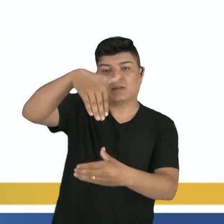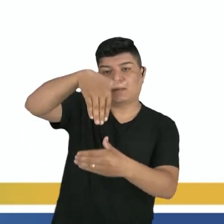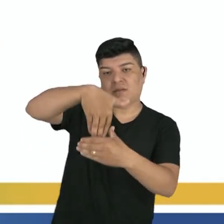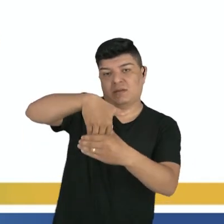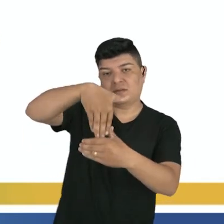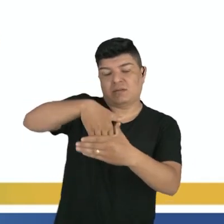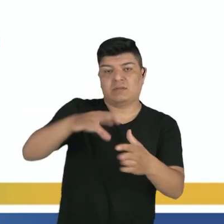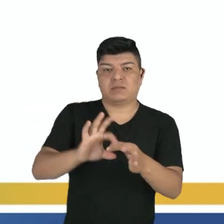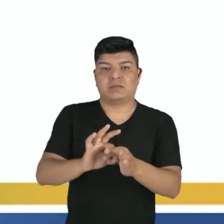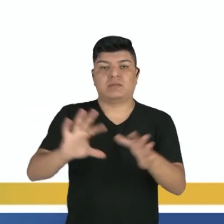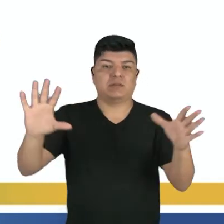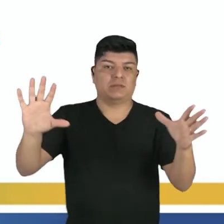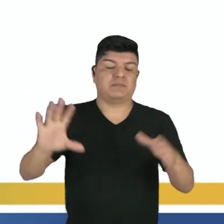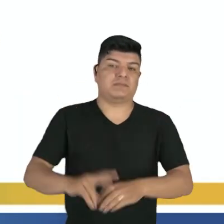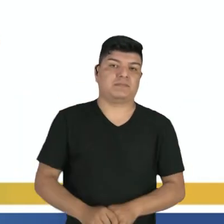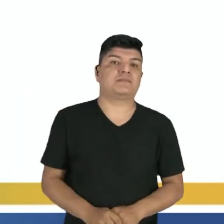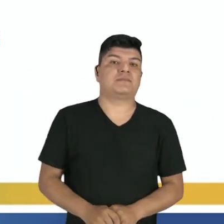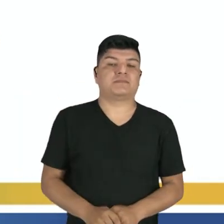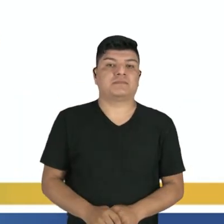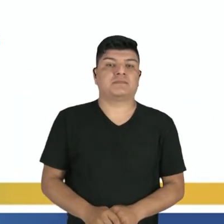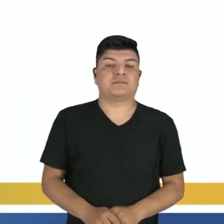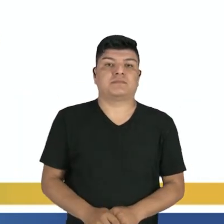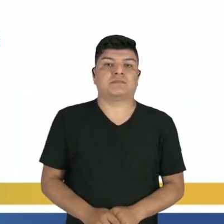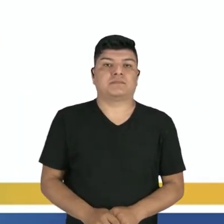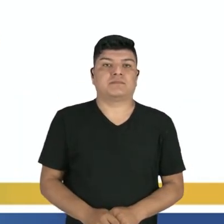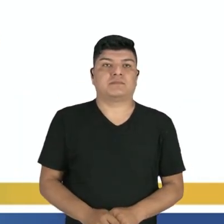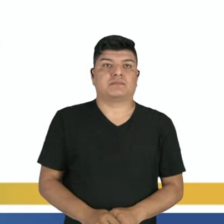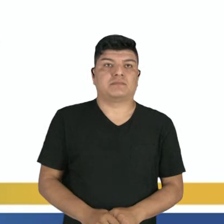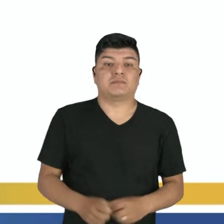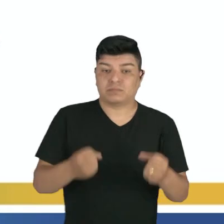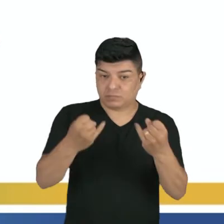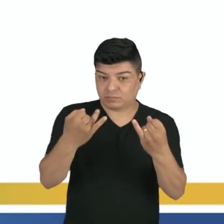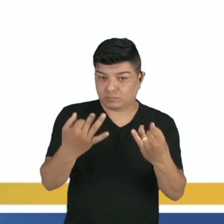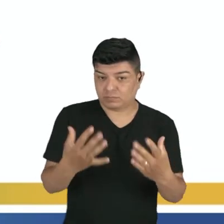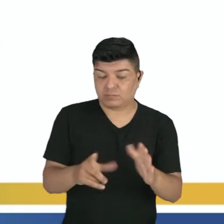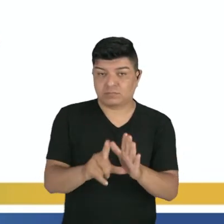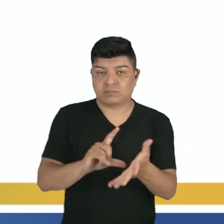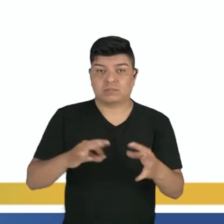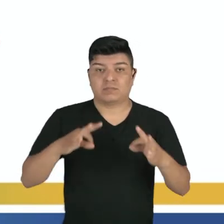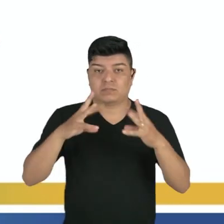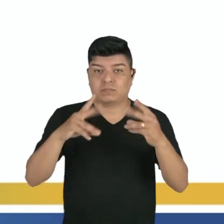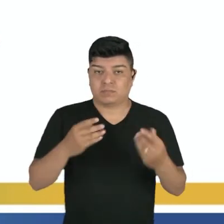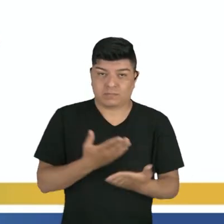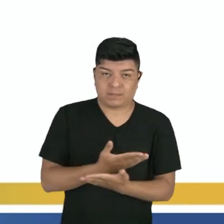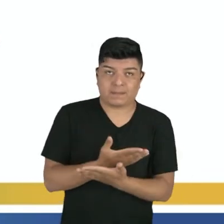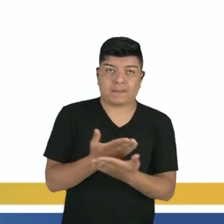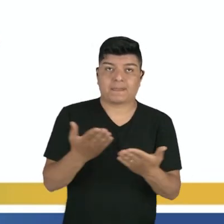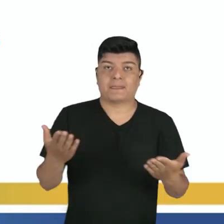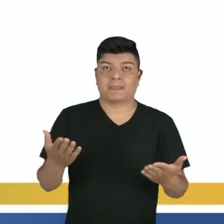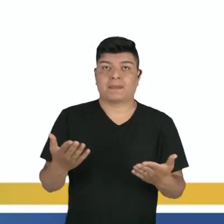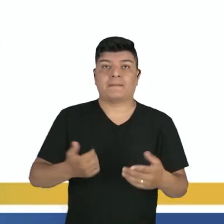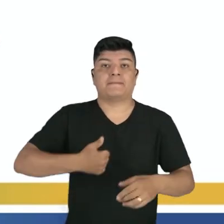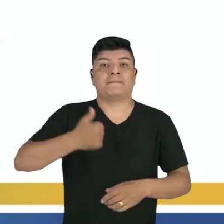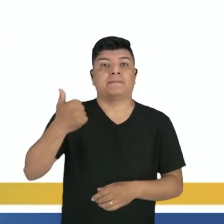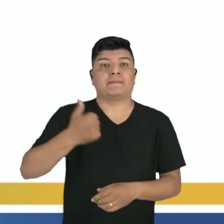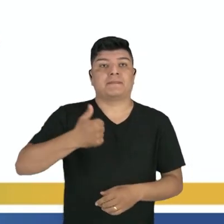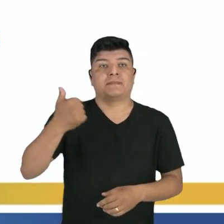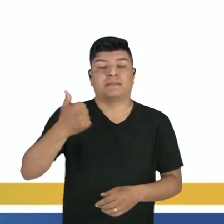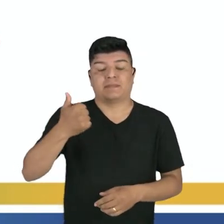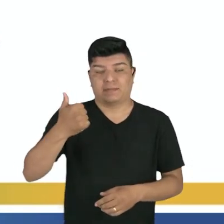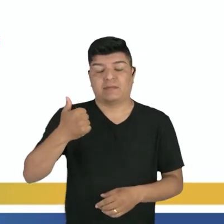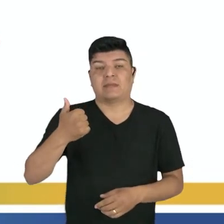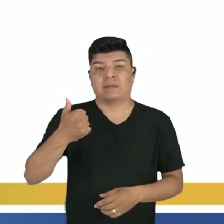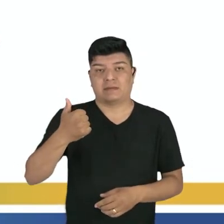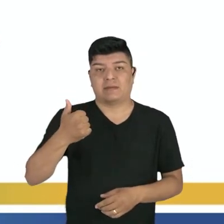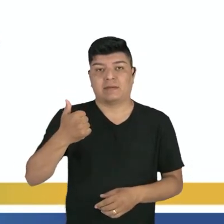de eleições livres. Conforme eu expliquei anteriormente a todos vocês, a primeira formatação,